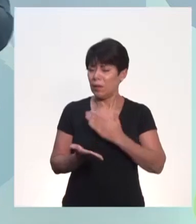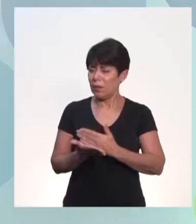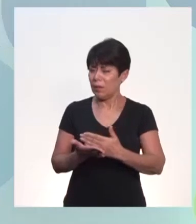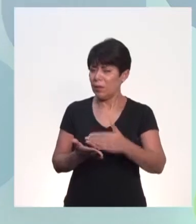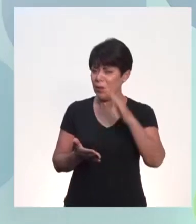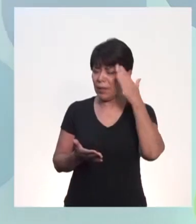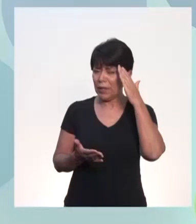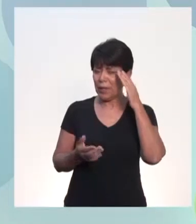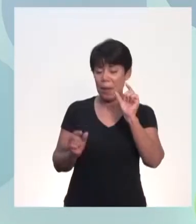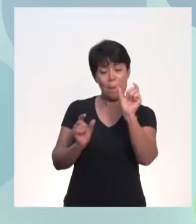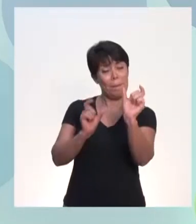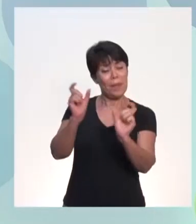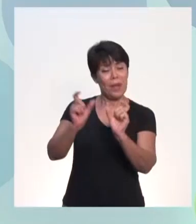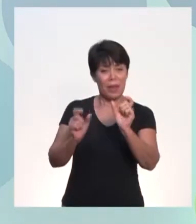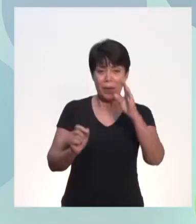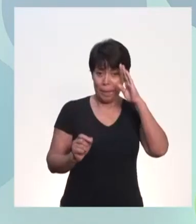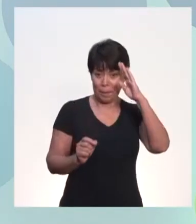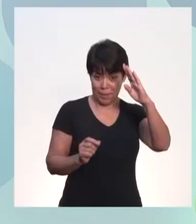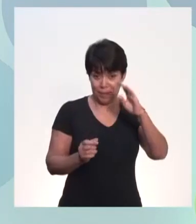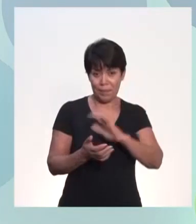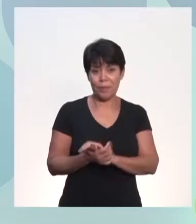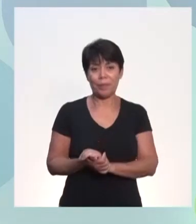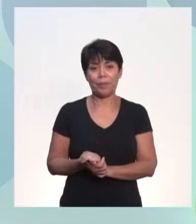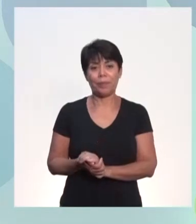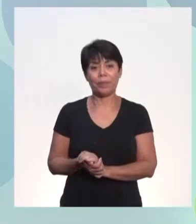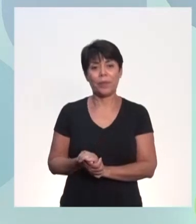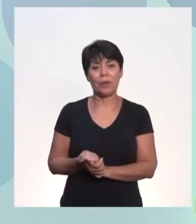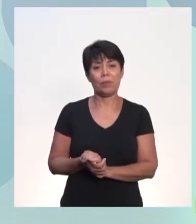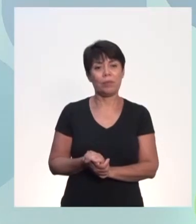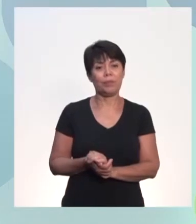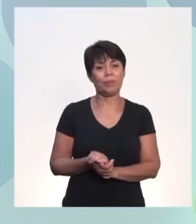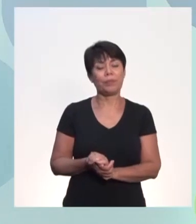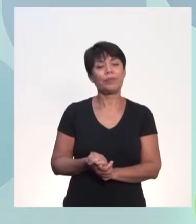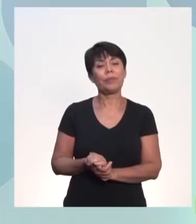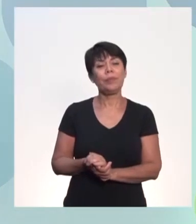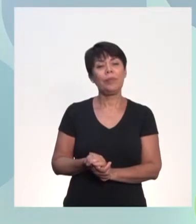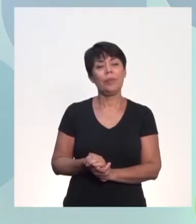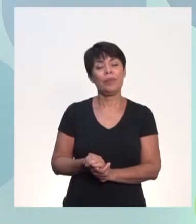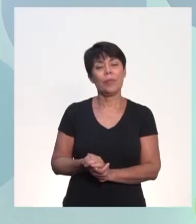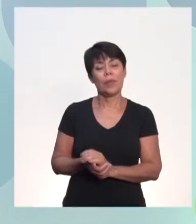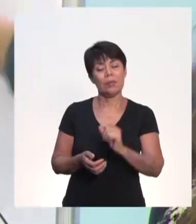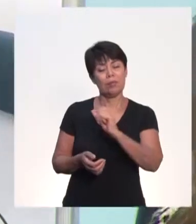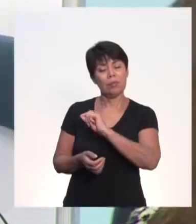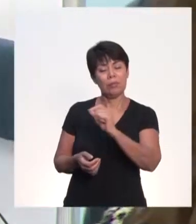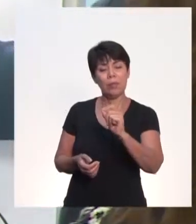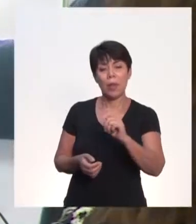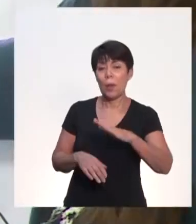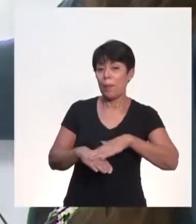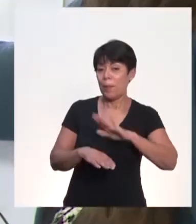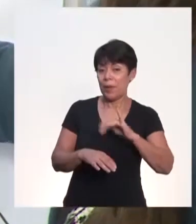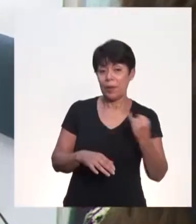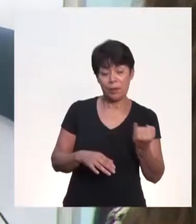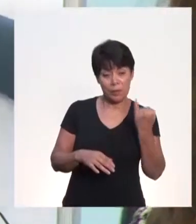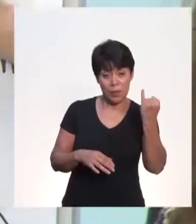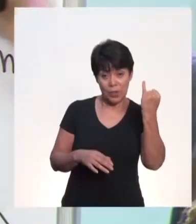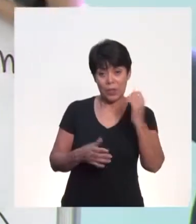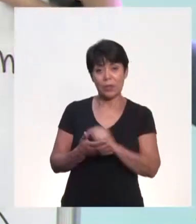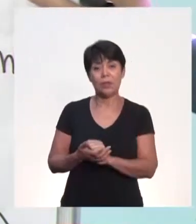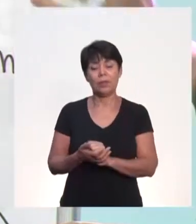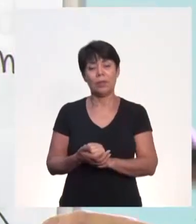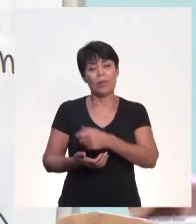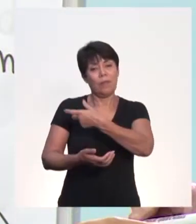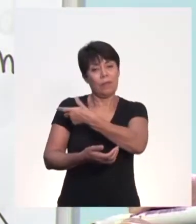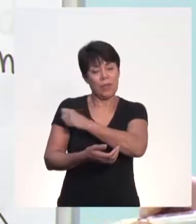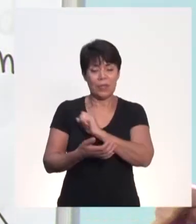algumas palavras-chave aqui, né? A gente vai grifar o que é importante, vacinação,